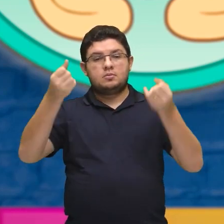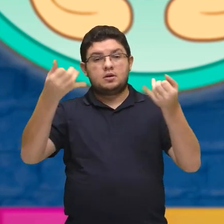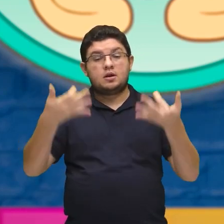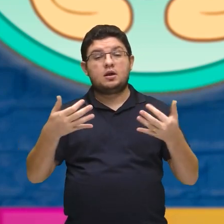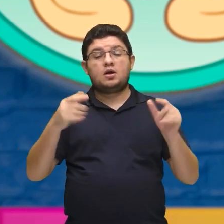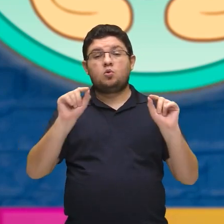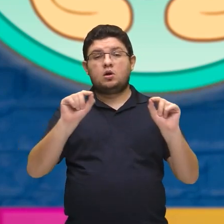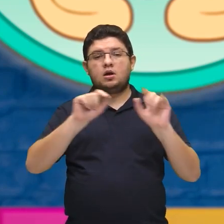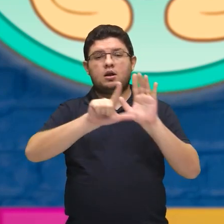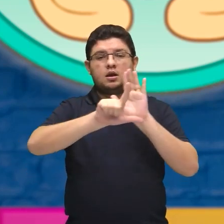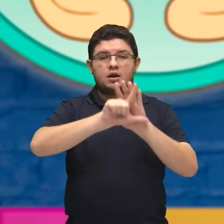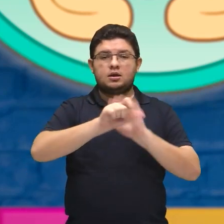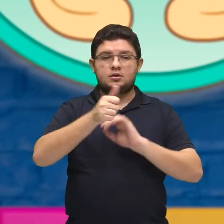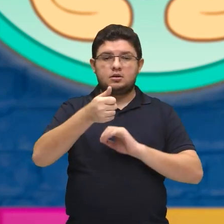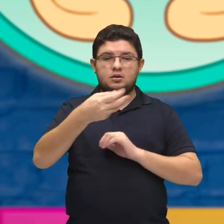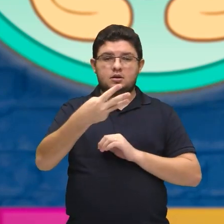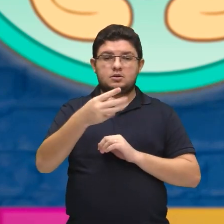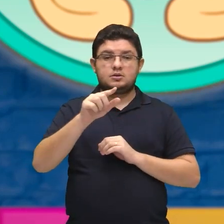quê?